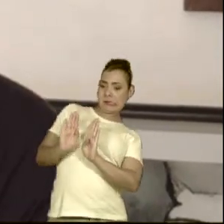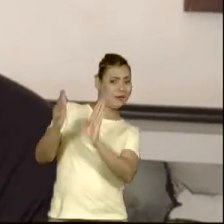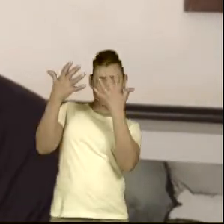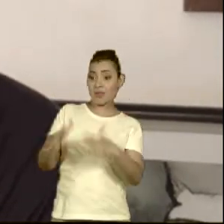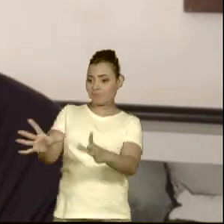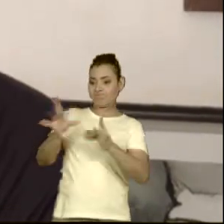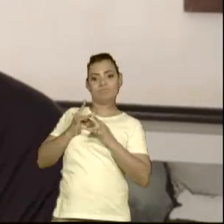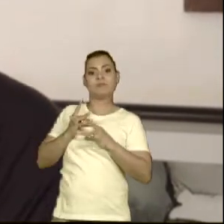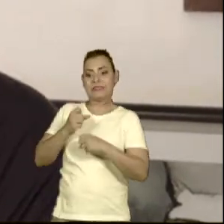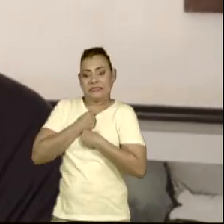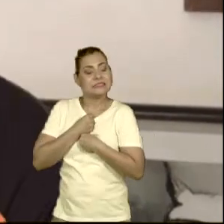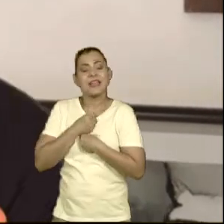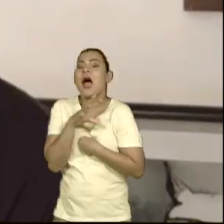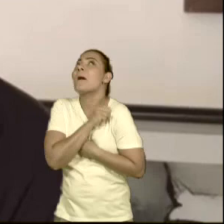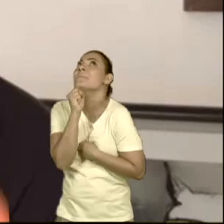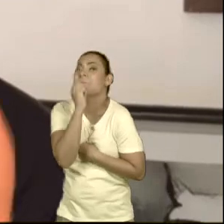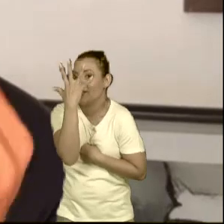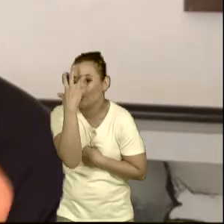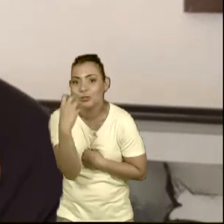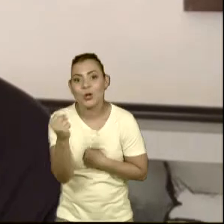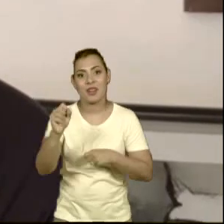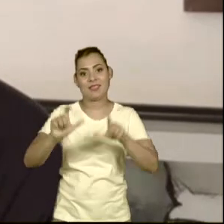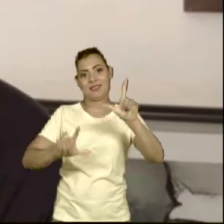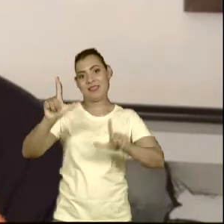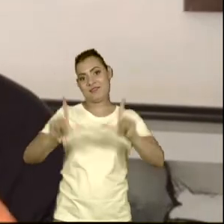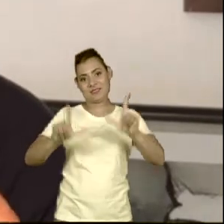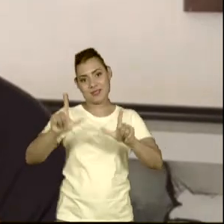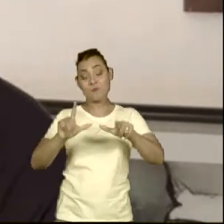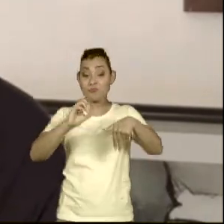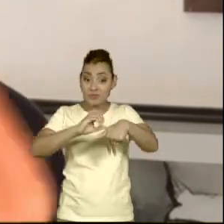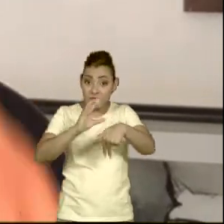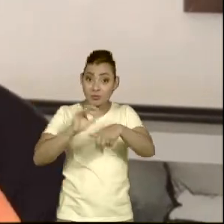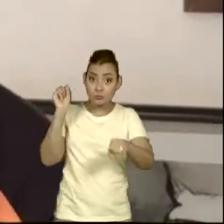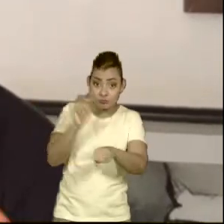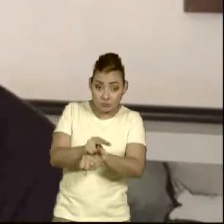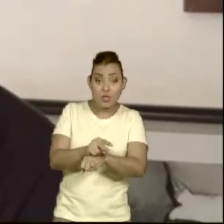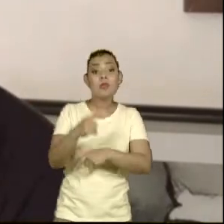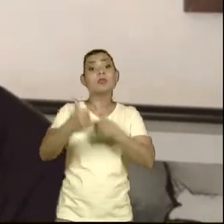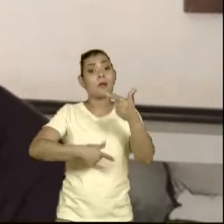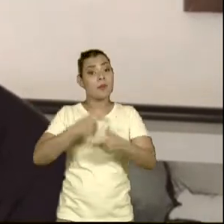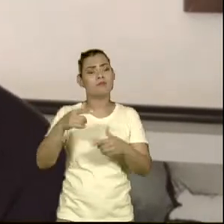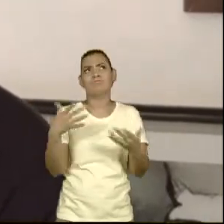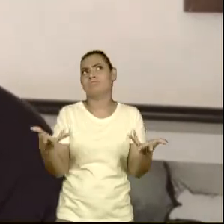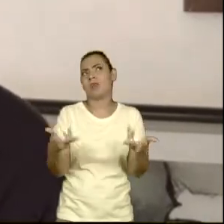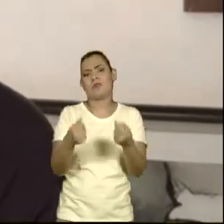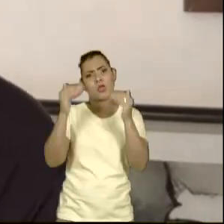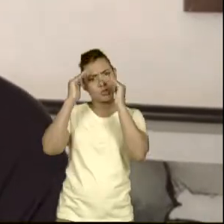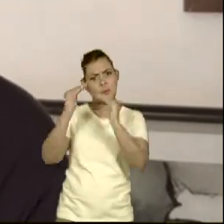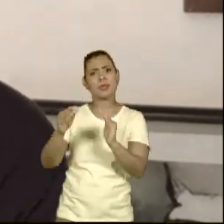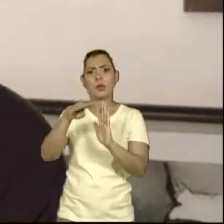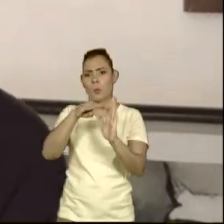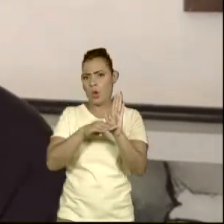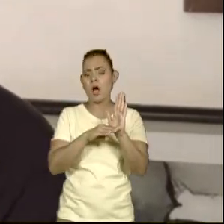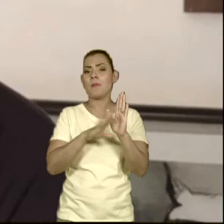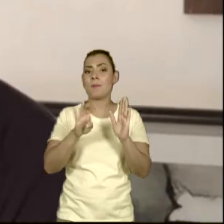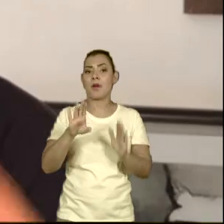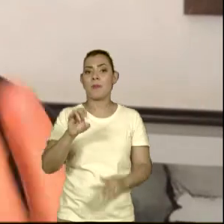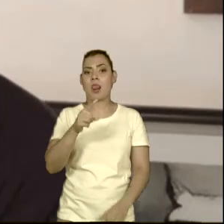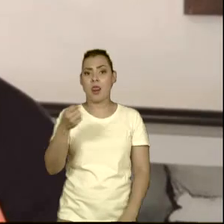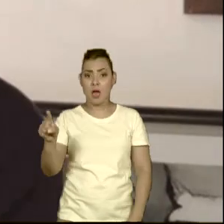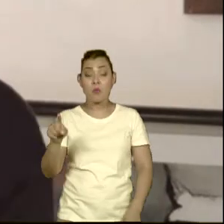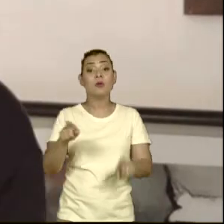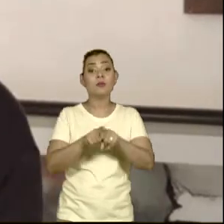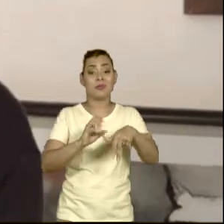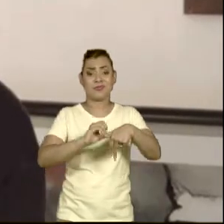aí eu me apaixonei loucamente por isso, entrei na TV Cultura, num programa que já era muito legal e respeitado, e mais do que a